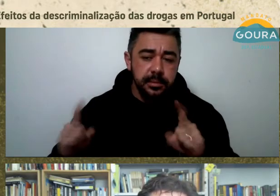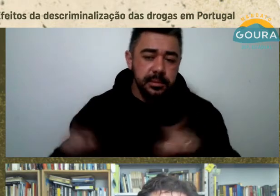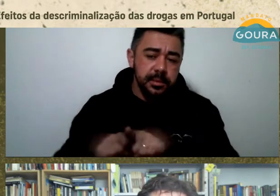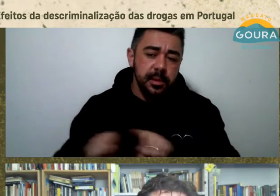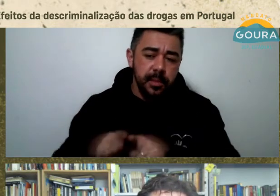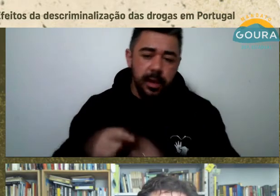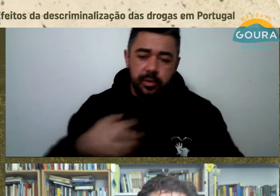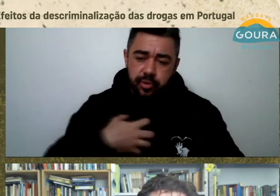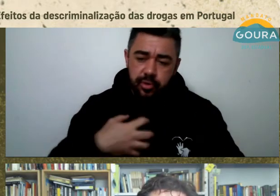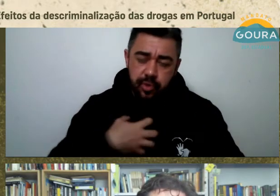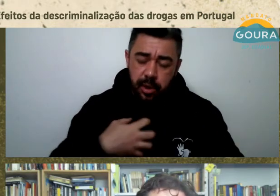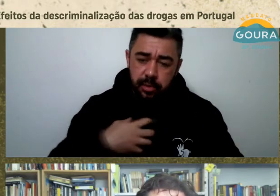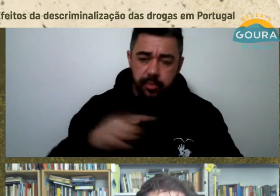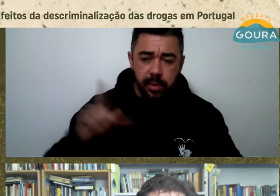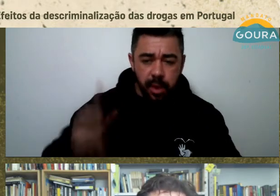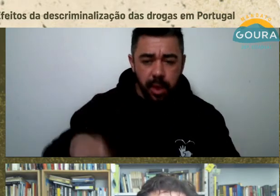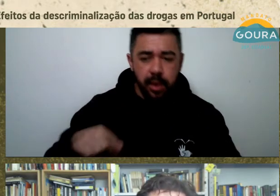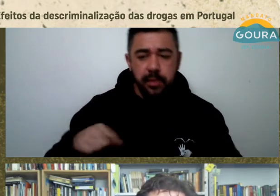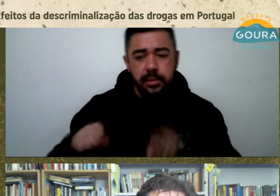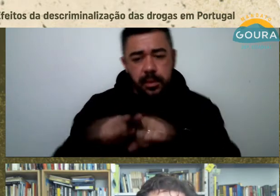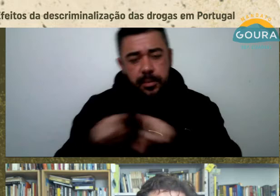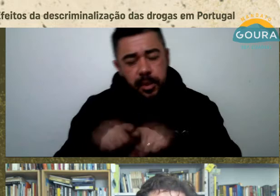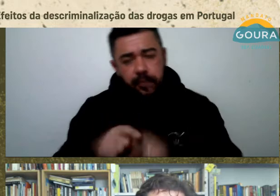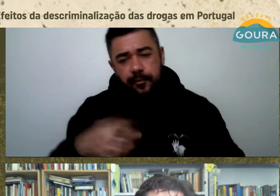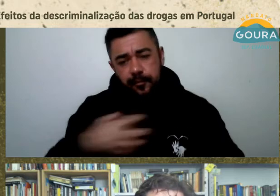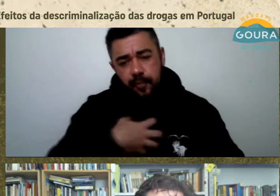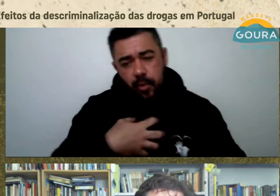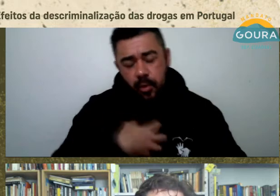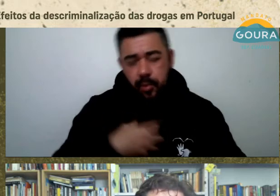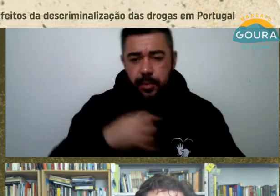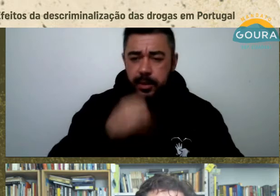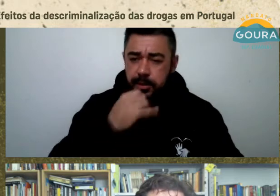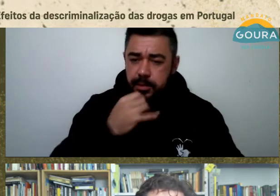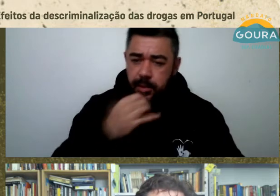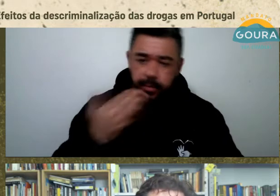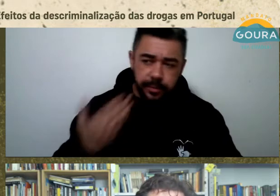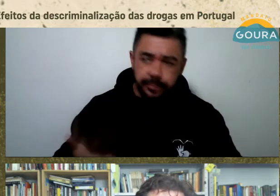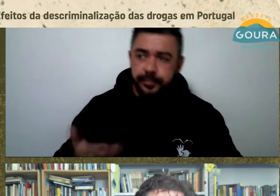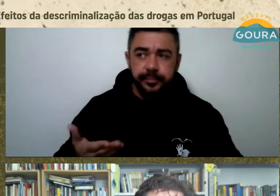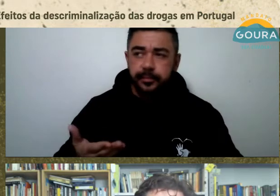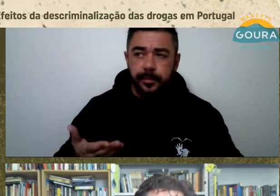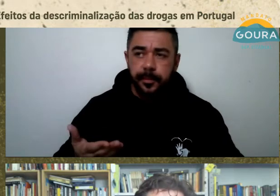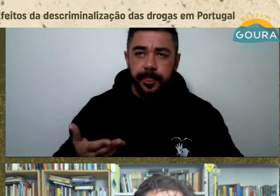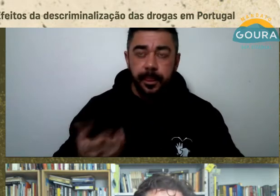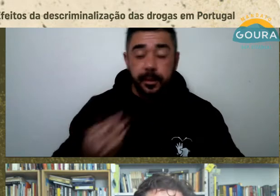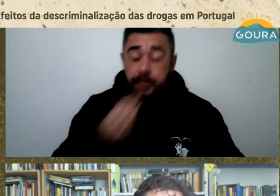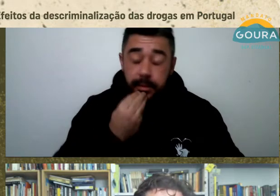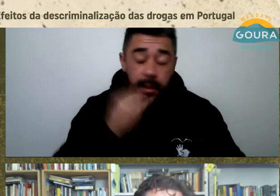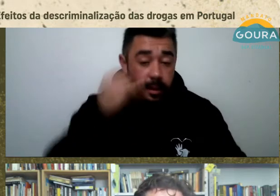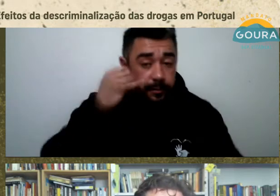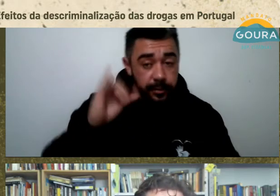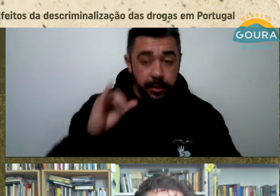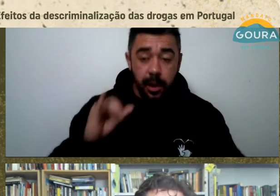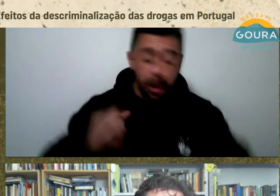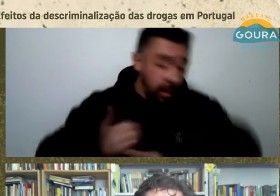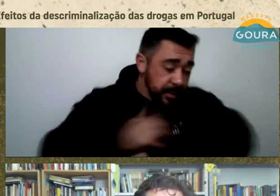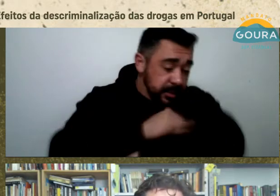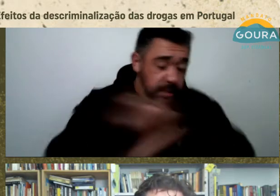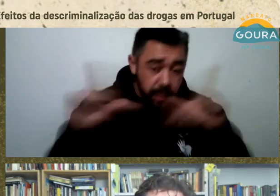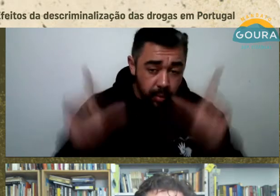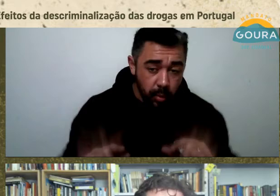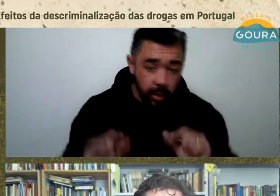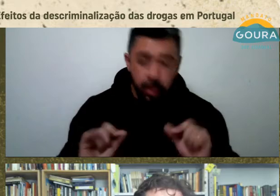de diabetes, também algumas formas de obesidade, de hipertensão, têm muito a ver com os nossos